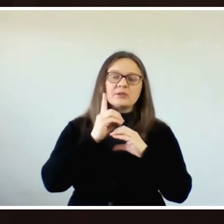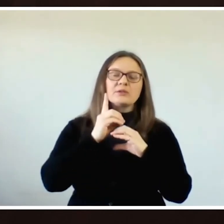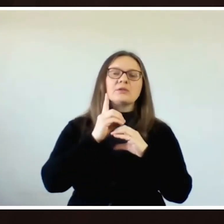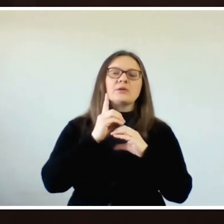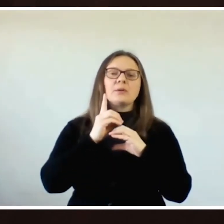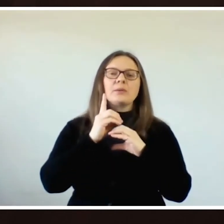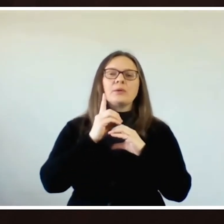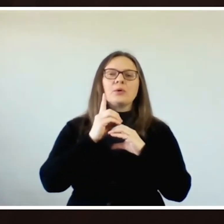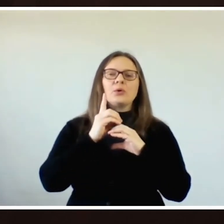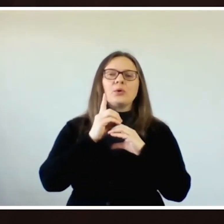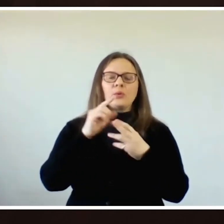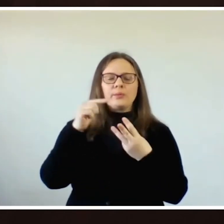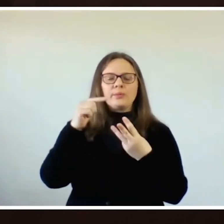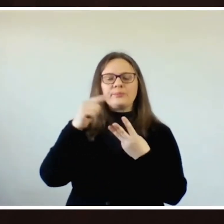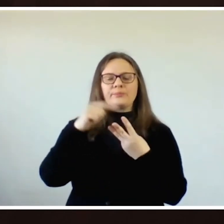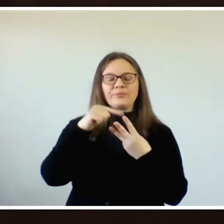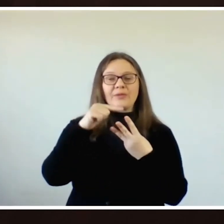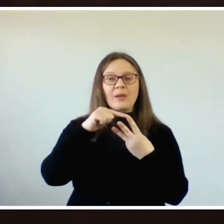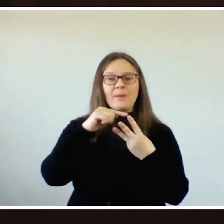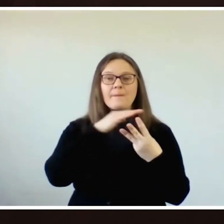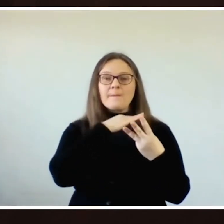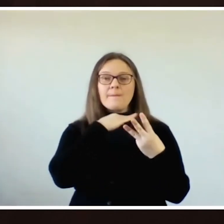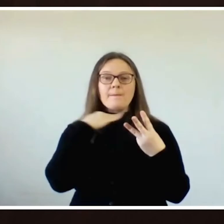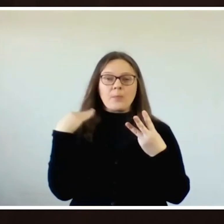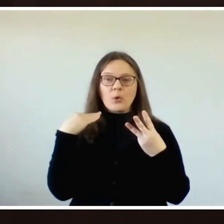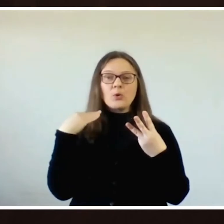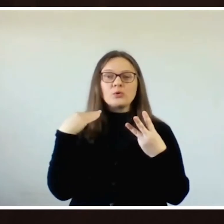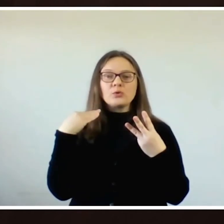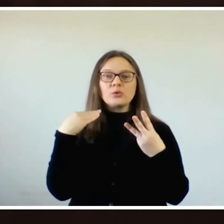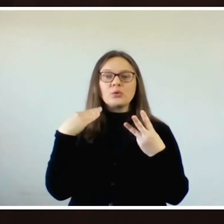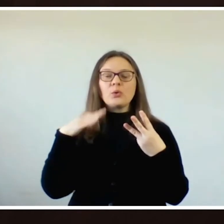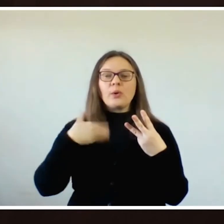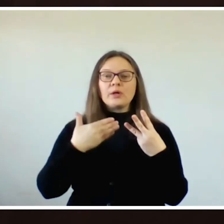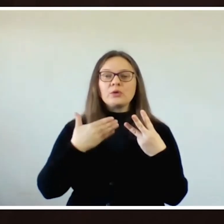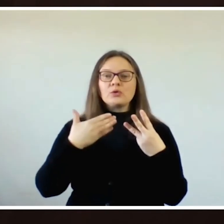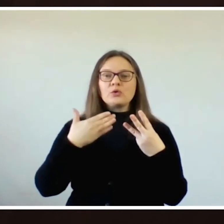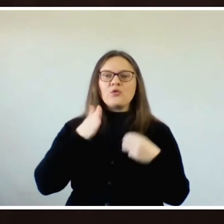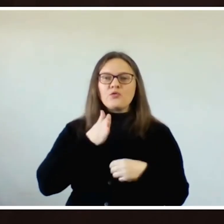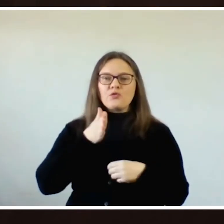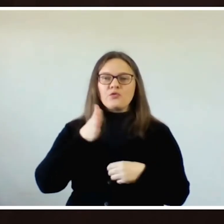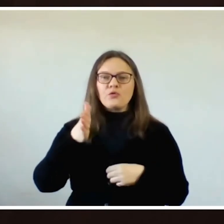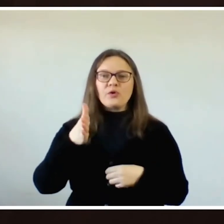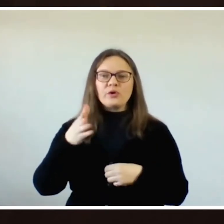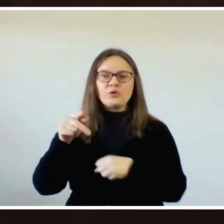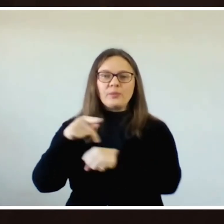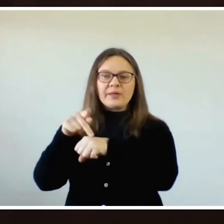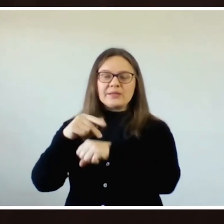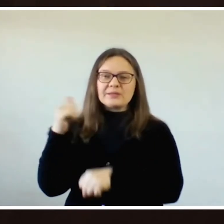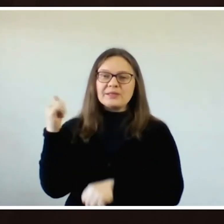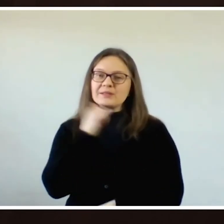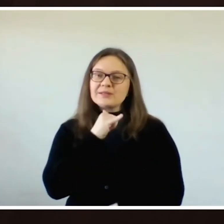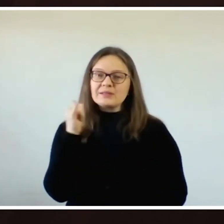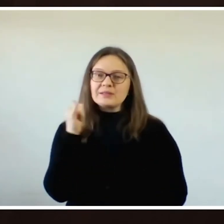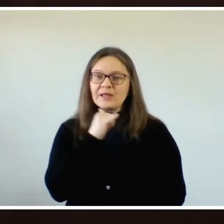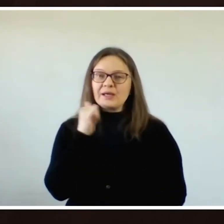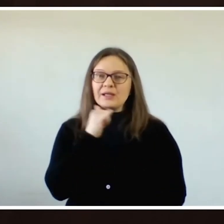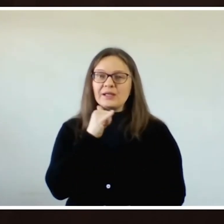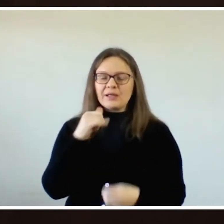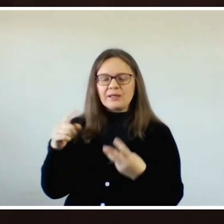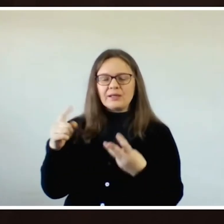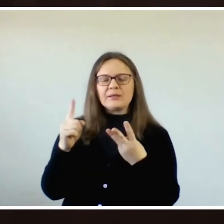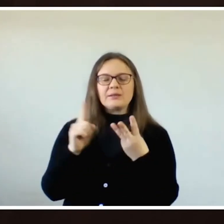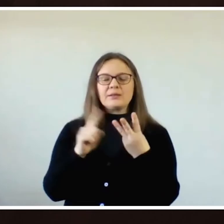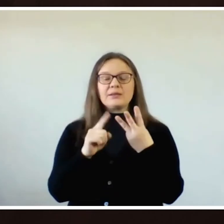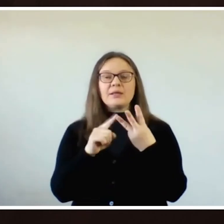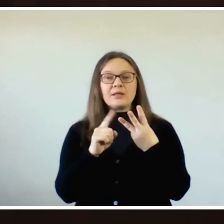II foi morto em uma invasão na Itália, e Constante, que é o terceiro irmão, tomou posse